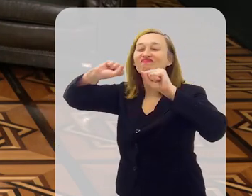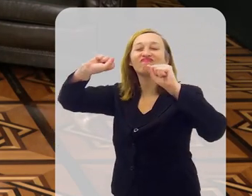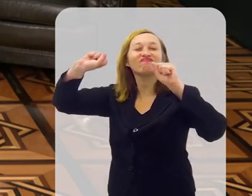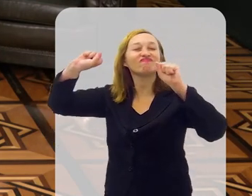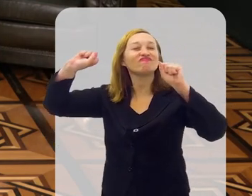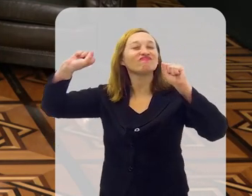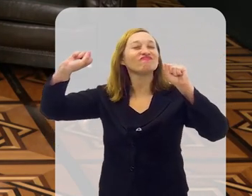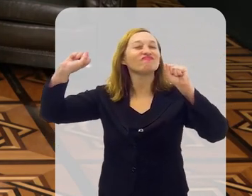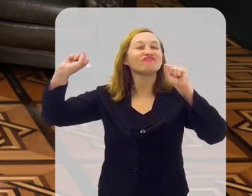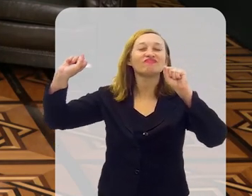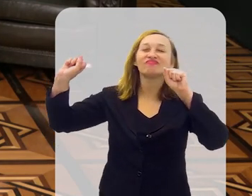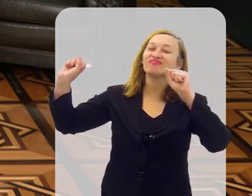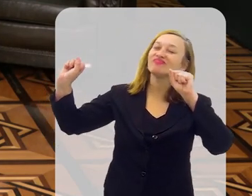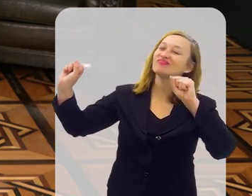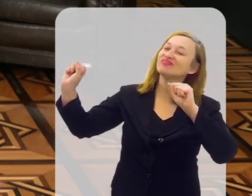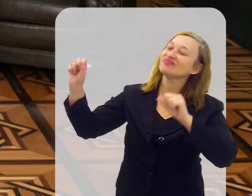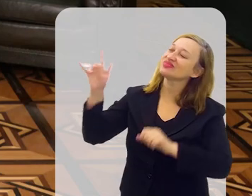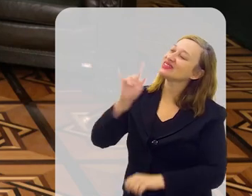sou liberto